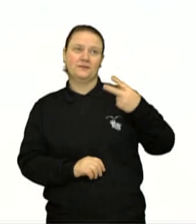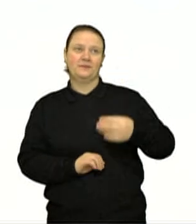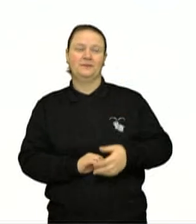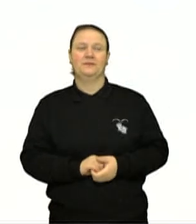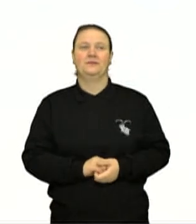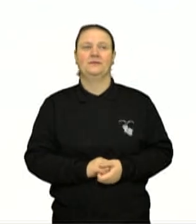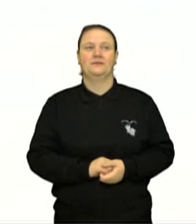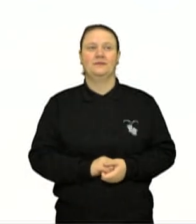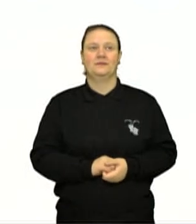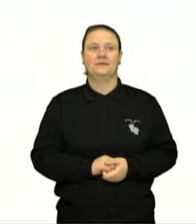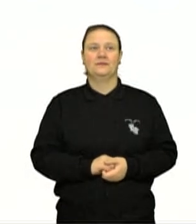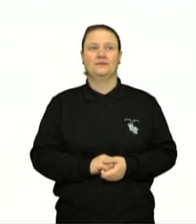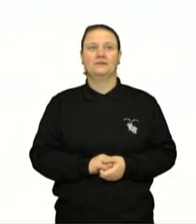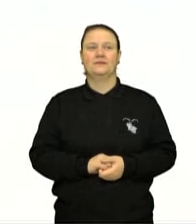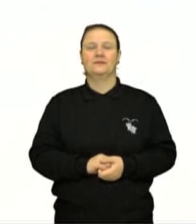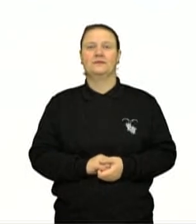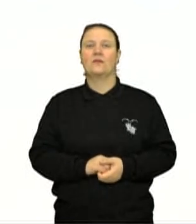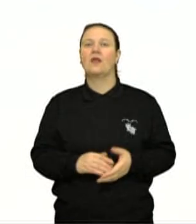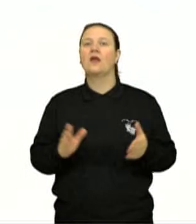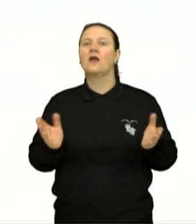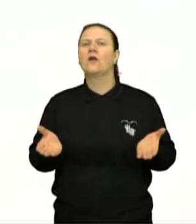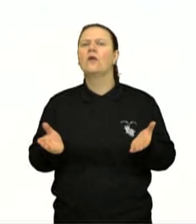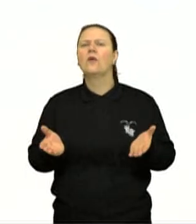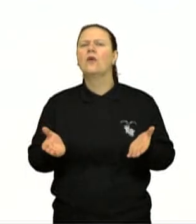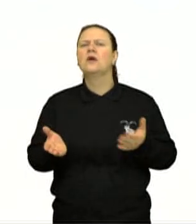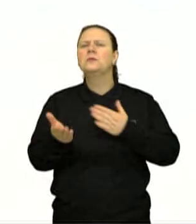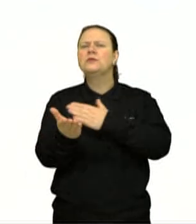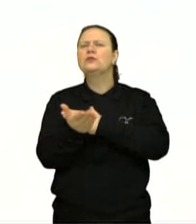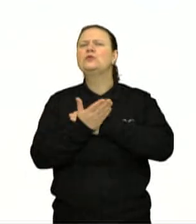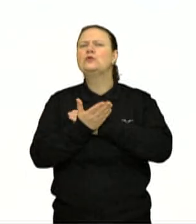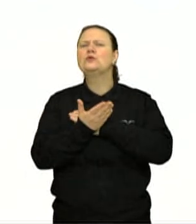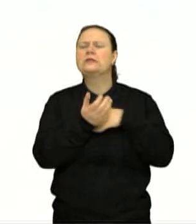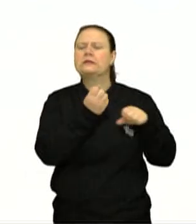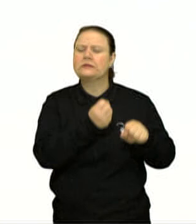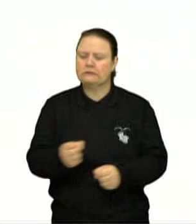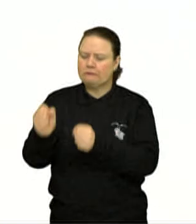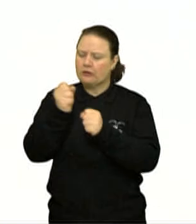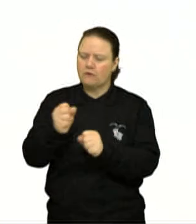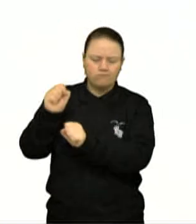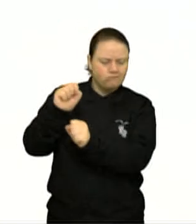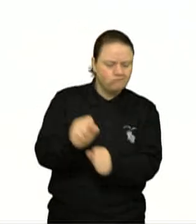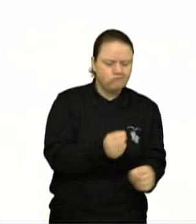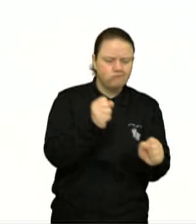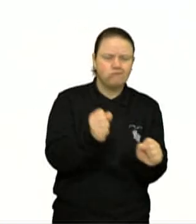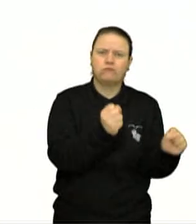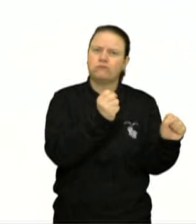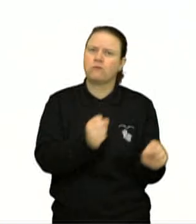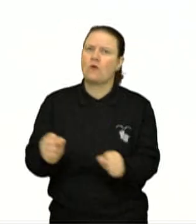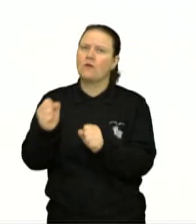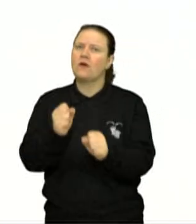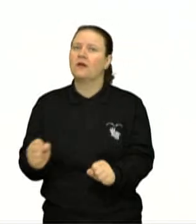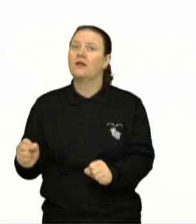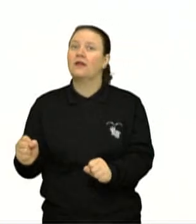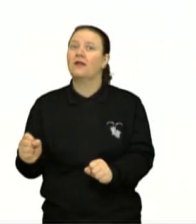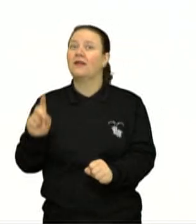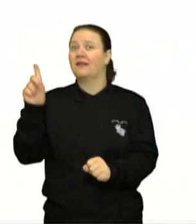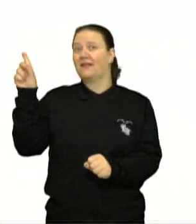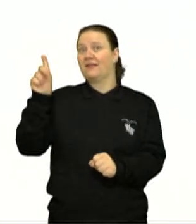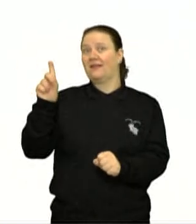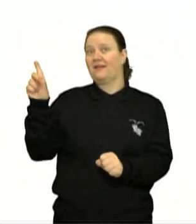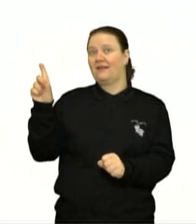outras, te ajudo a barrer el pátio. Com que eu varro o pátio? Vamos a ver em espanhol. Com